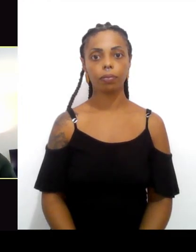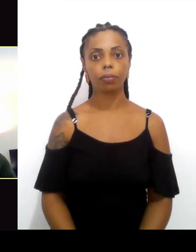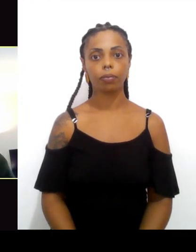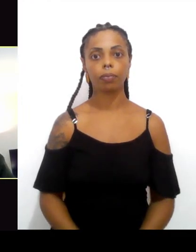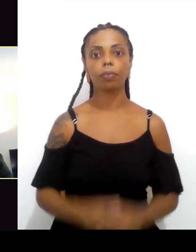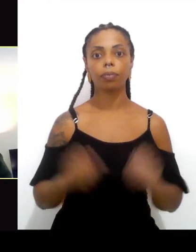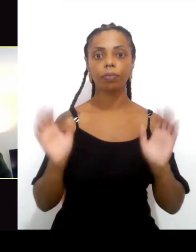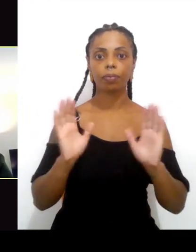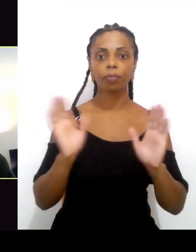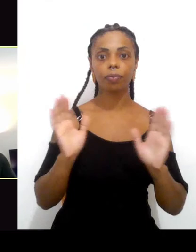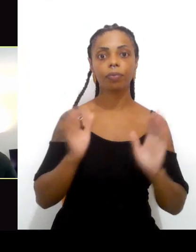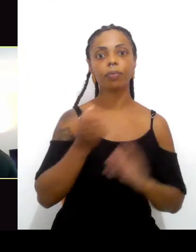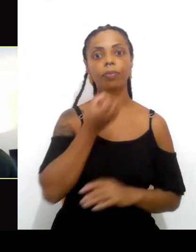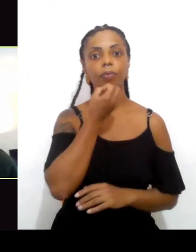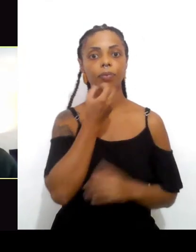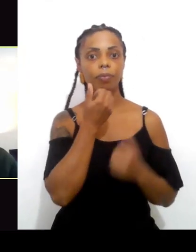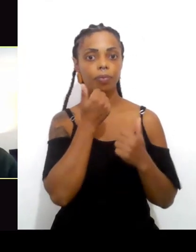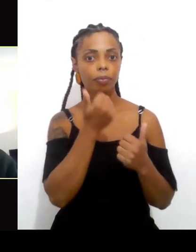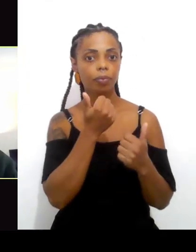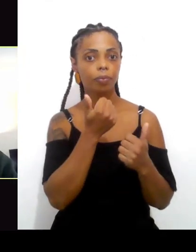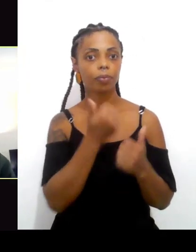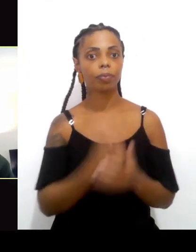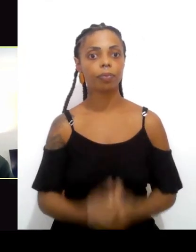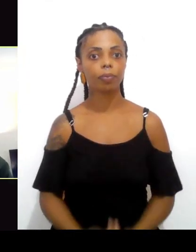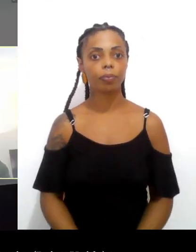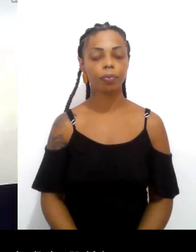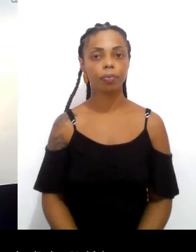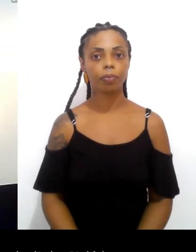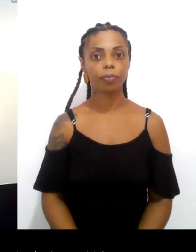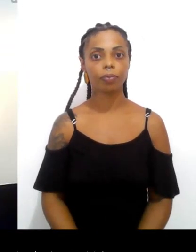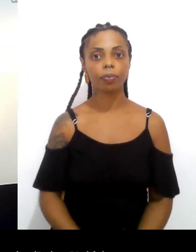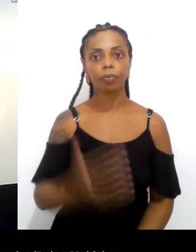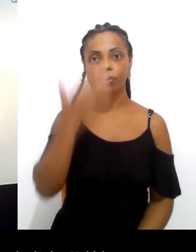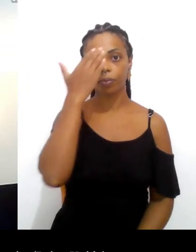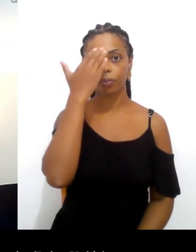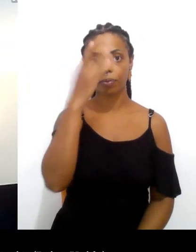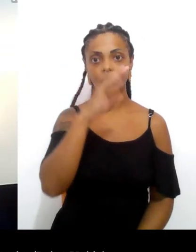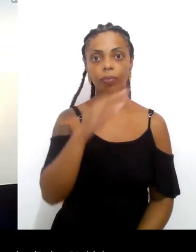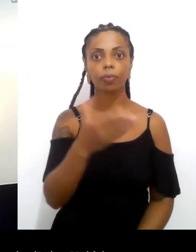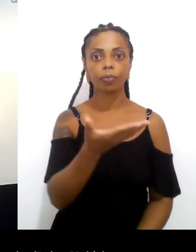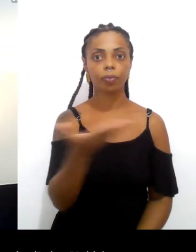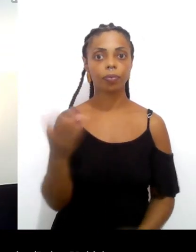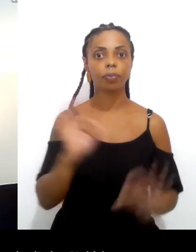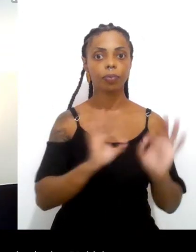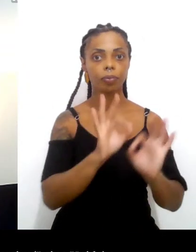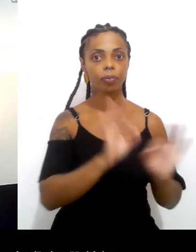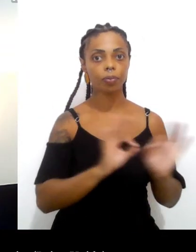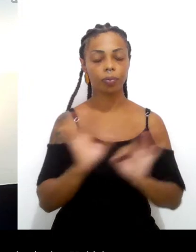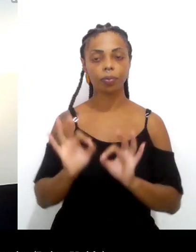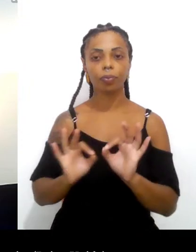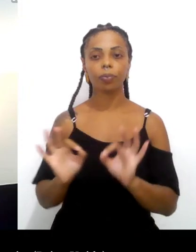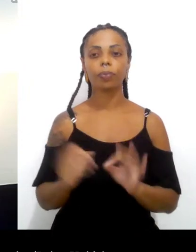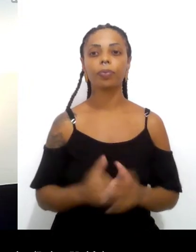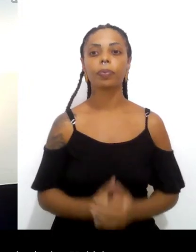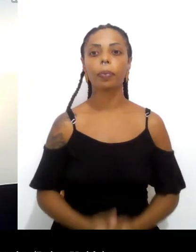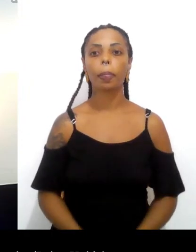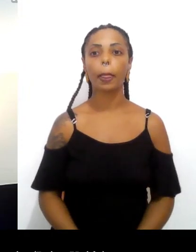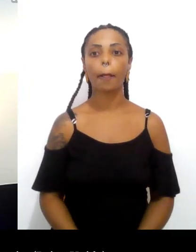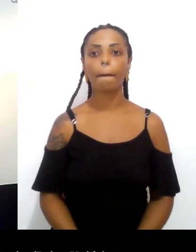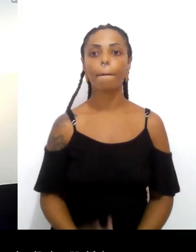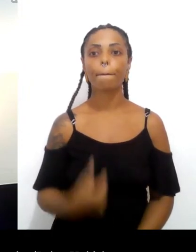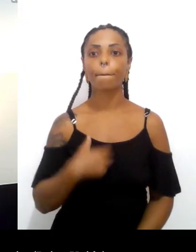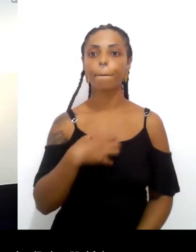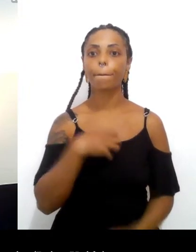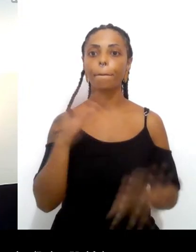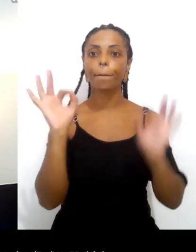muito bem Muito obrigado aos organizadores estou muito